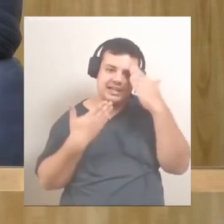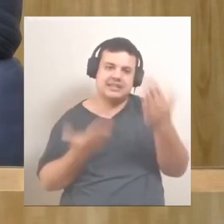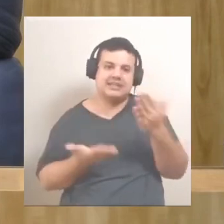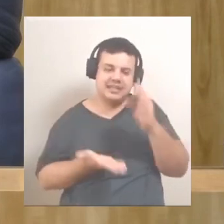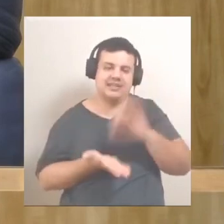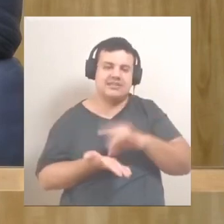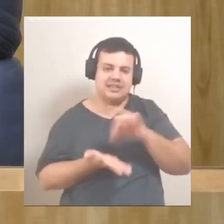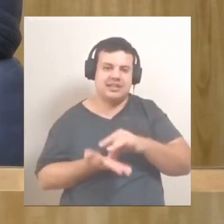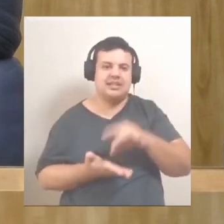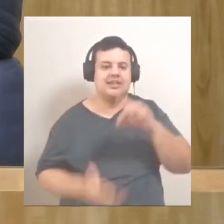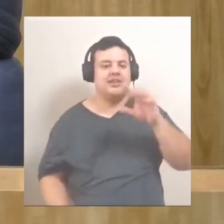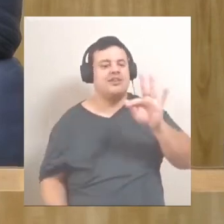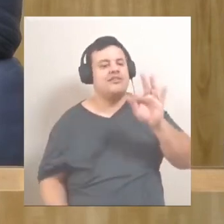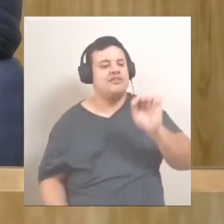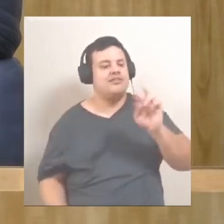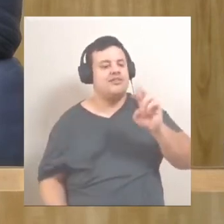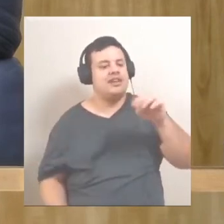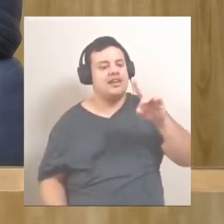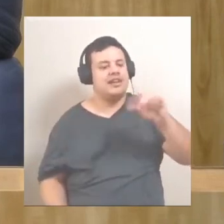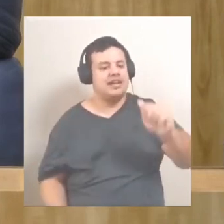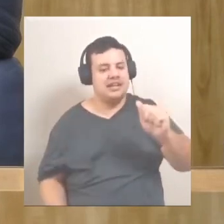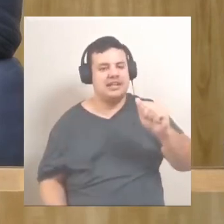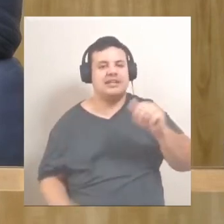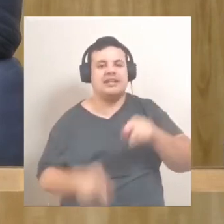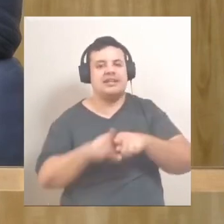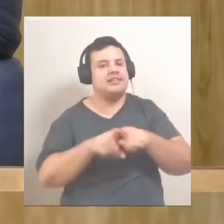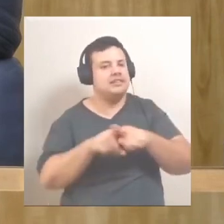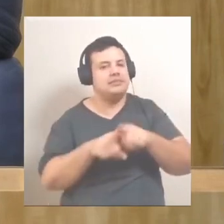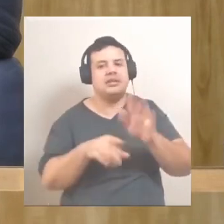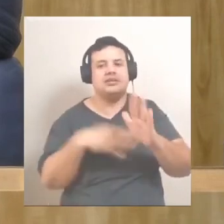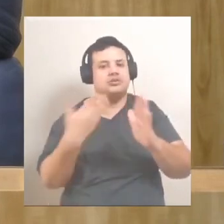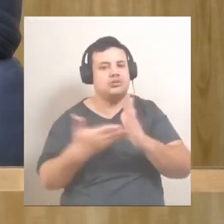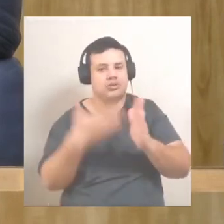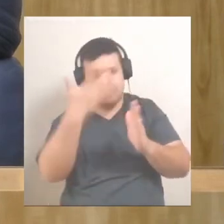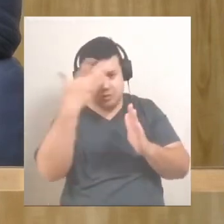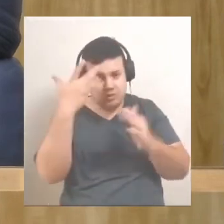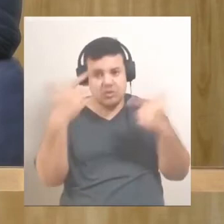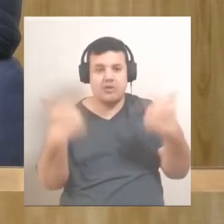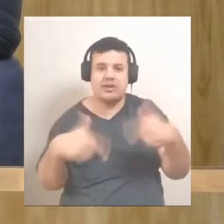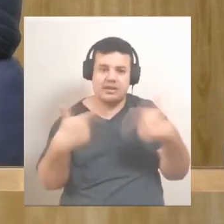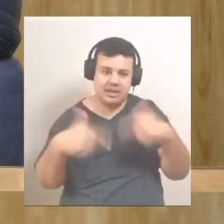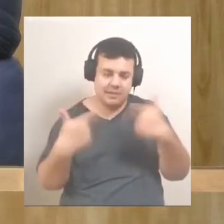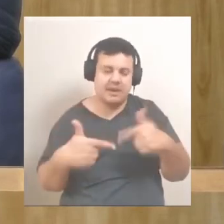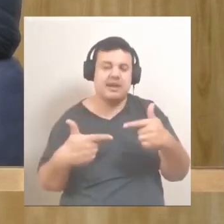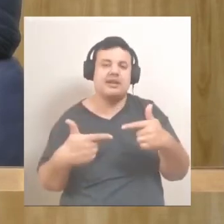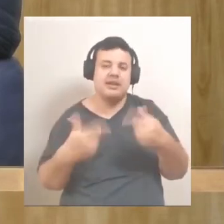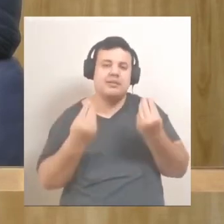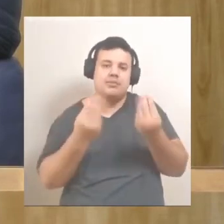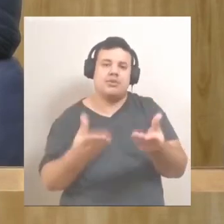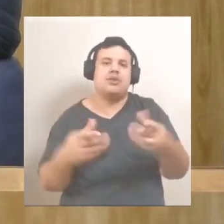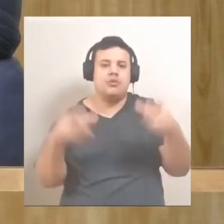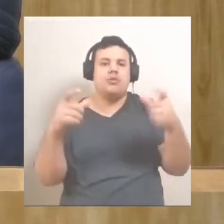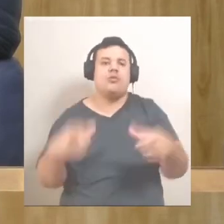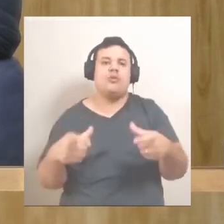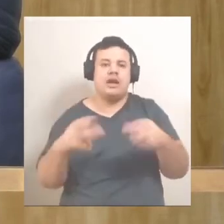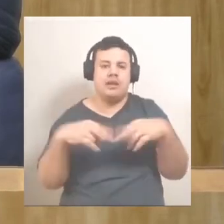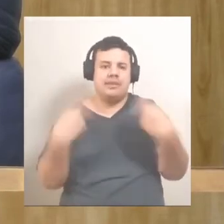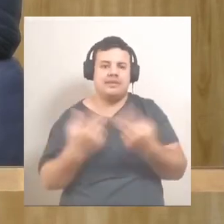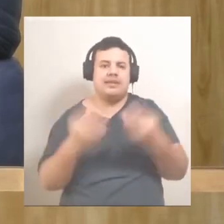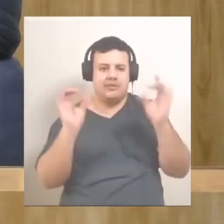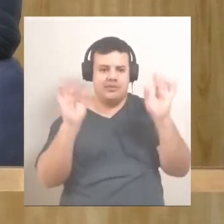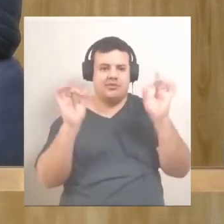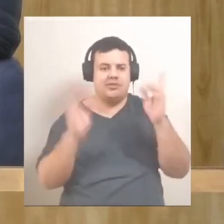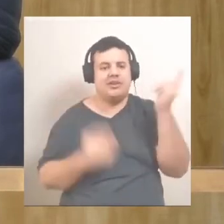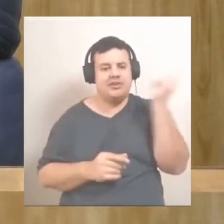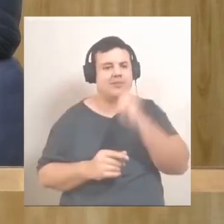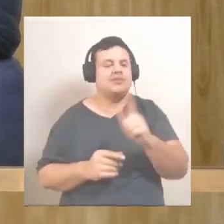Fernanda, a diretora do Padre Mor, as irmãs, todo o pessoal que trabalha, por ter cedido espaço para que essa sessão solene pudesse acontecer